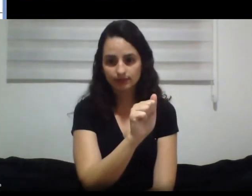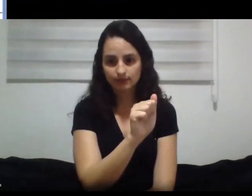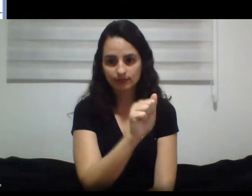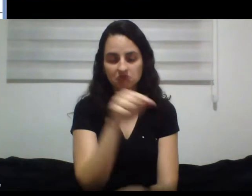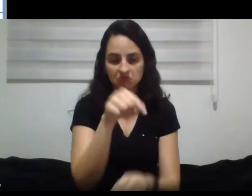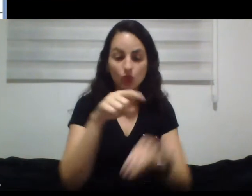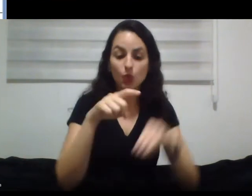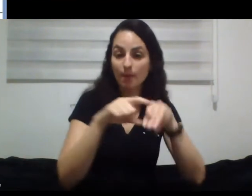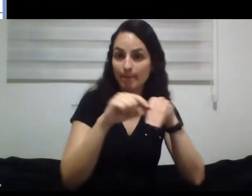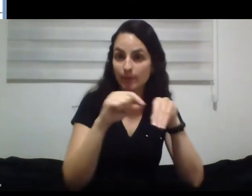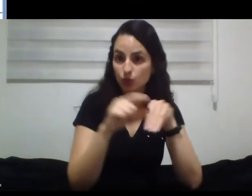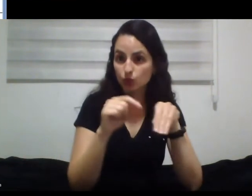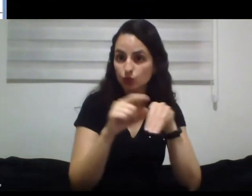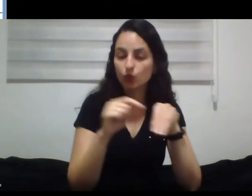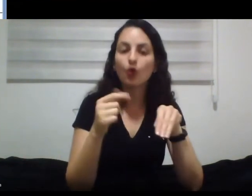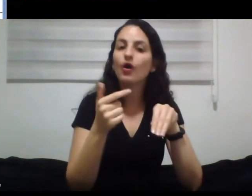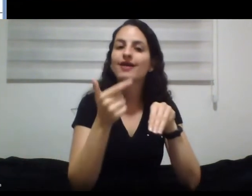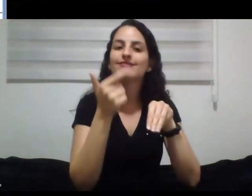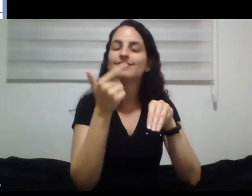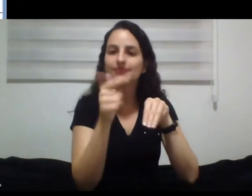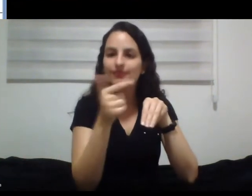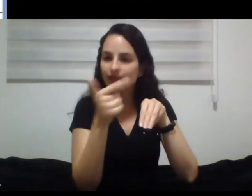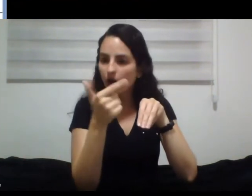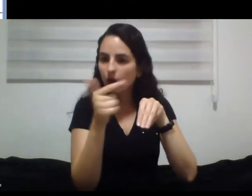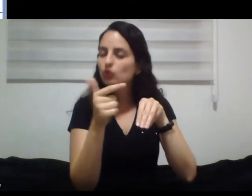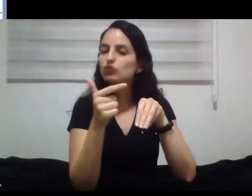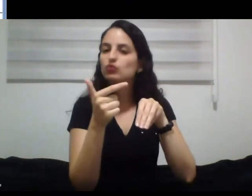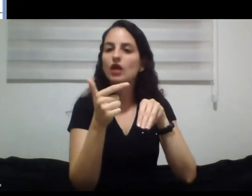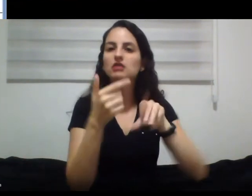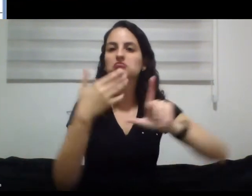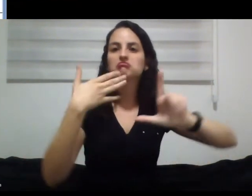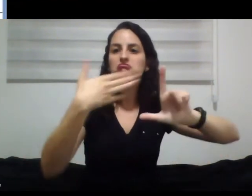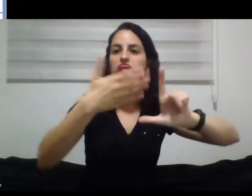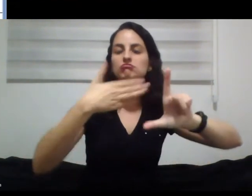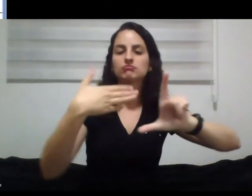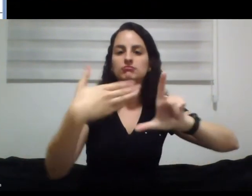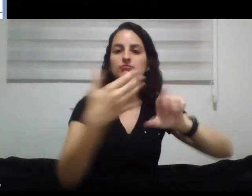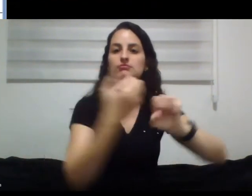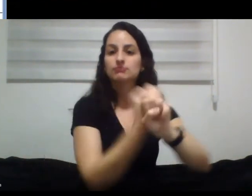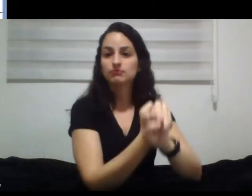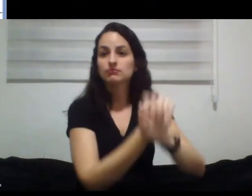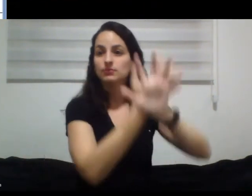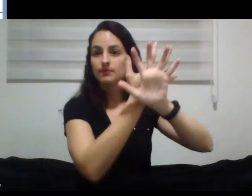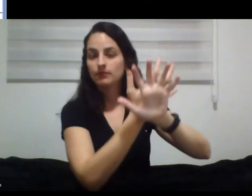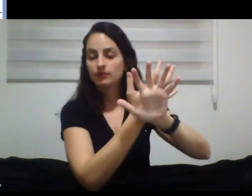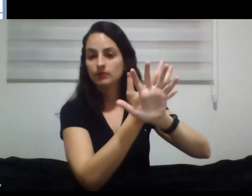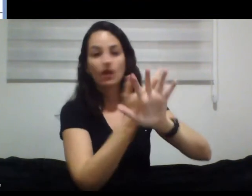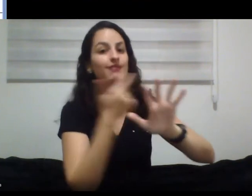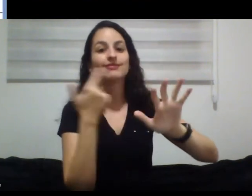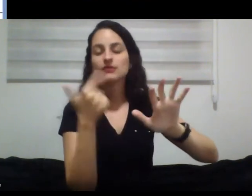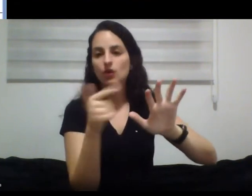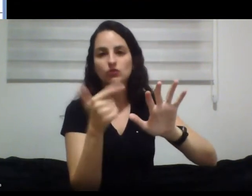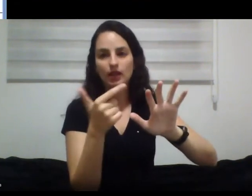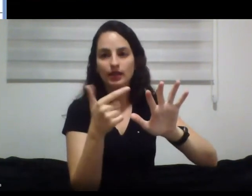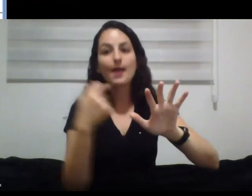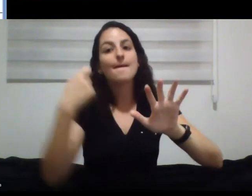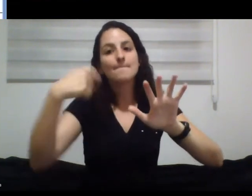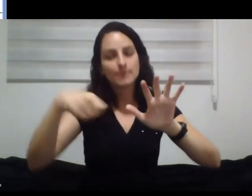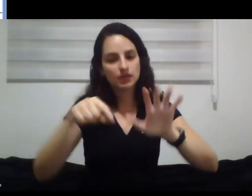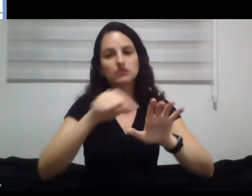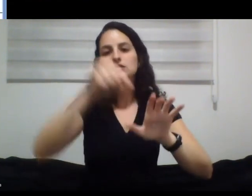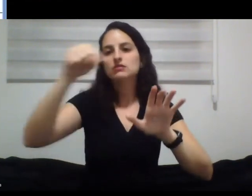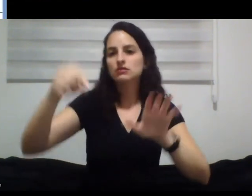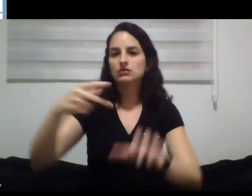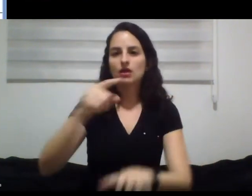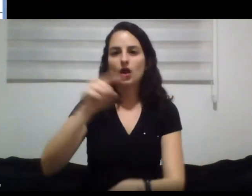vivo. E a recomendação que se tem é que as disciplinas, elas não aconteçam somente nesses momentos, mas que tenham,